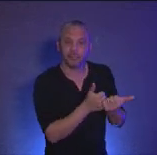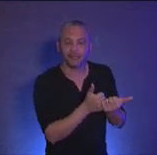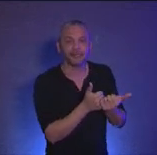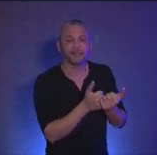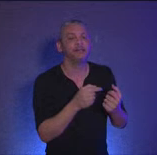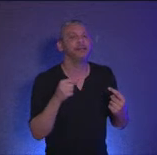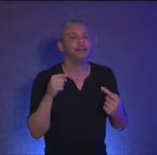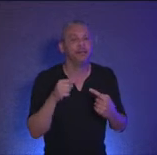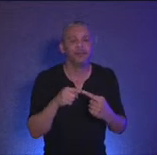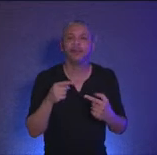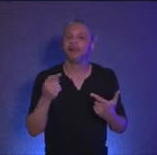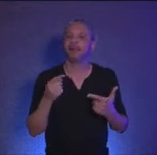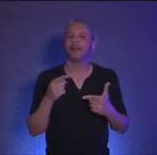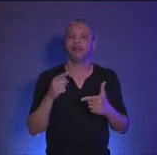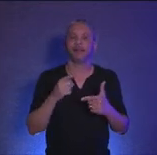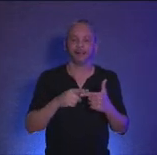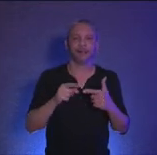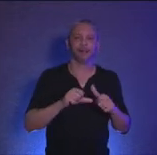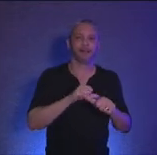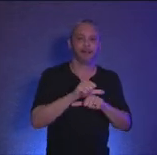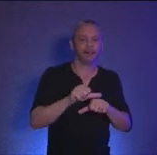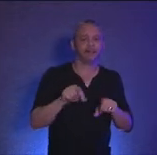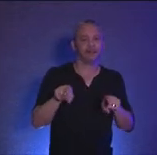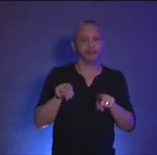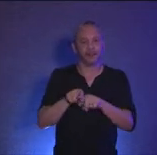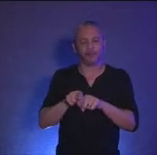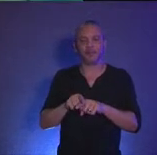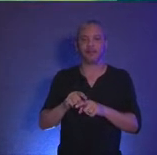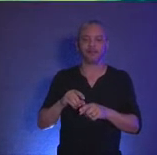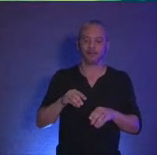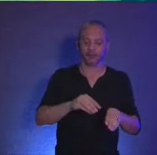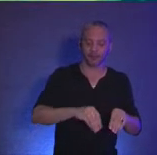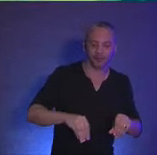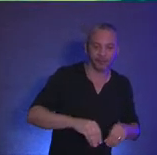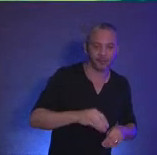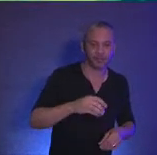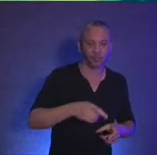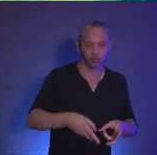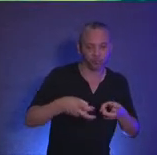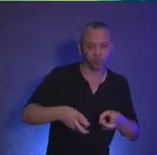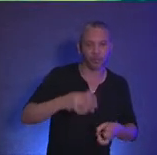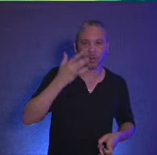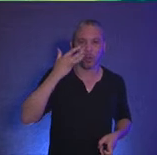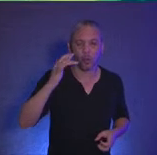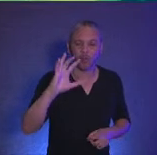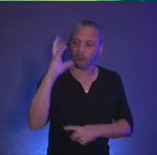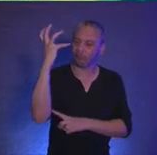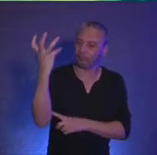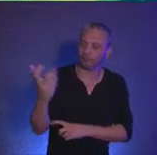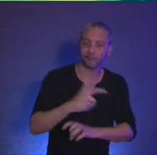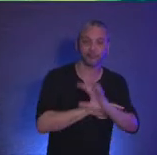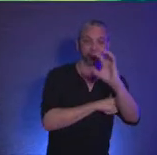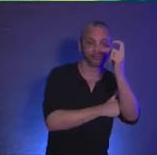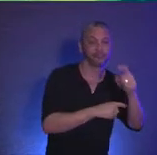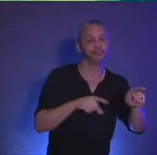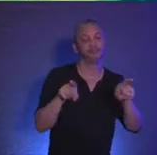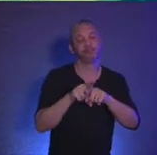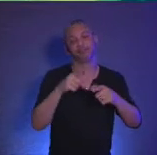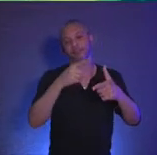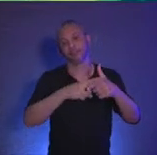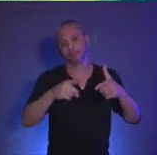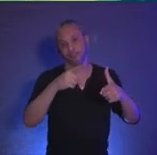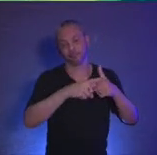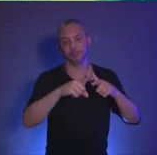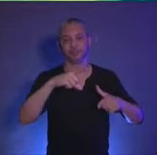somado a isso, há também os impactos combinados do garimpo com o desmatamento, e são fatores que se retroalimentam ali